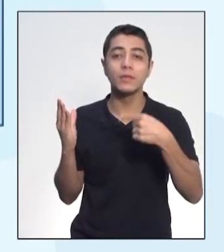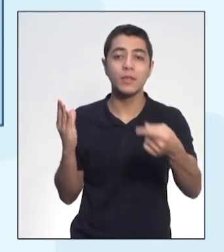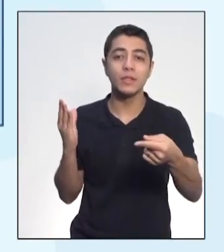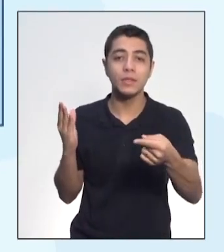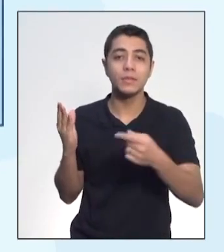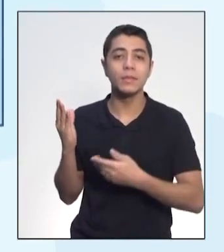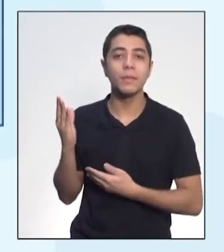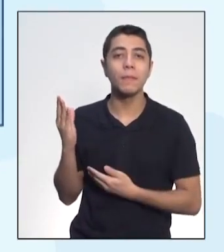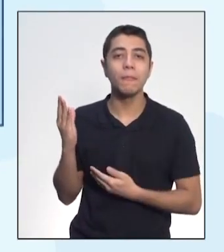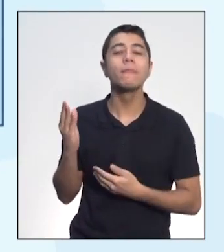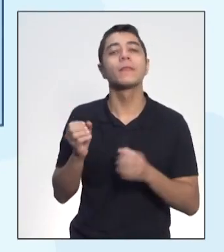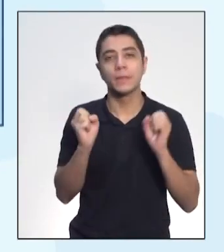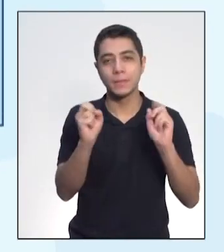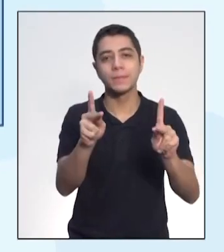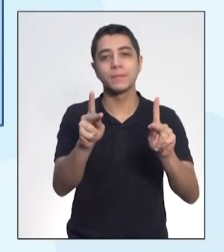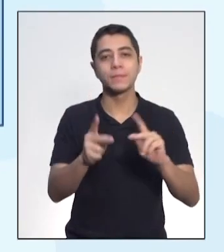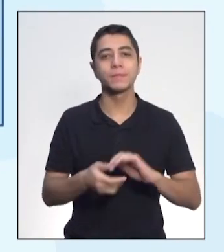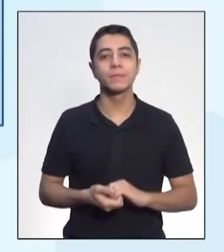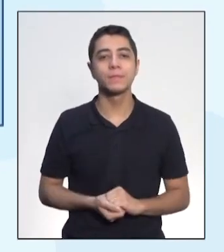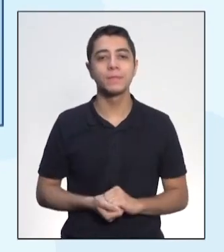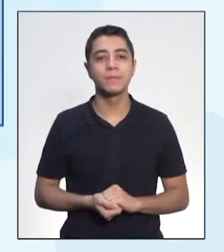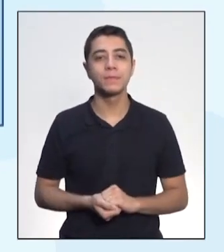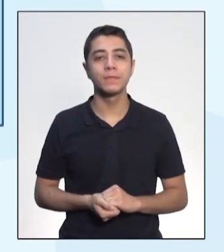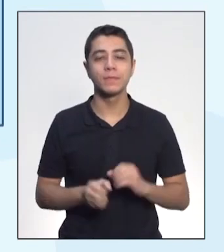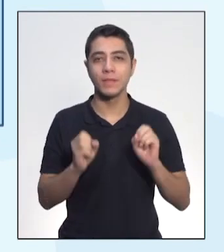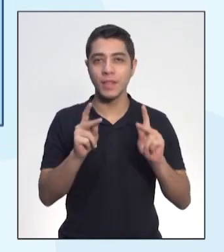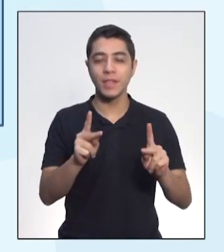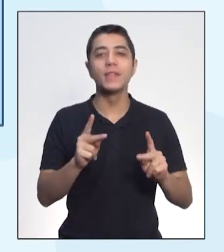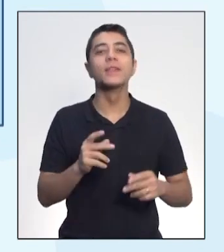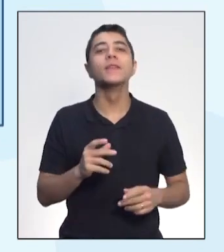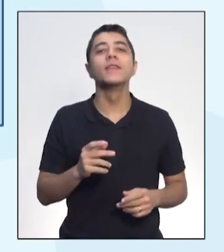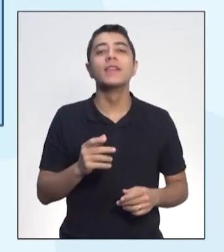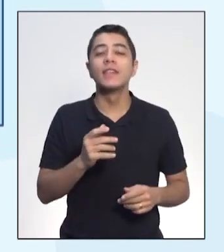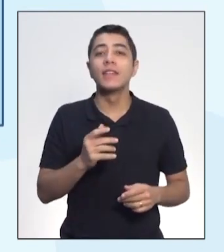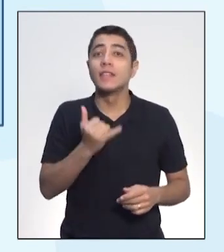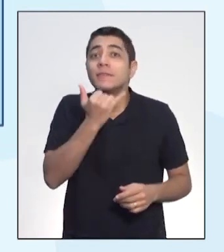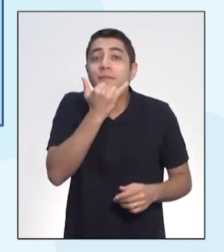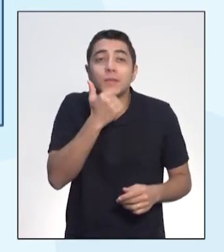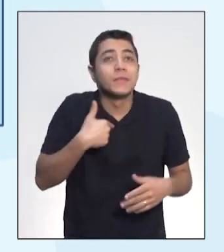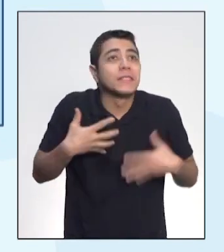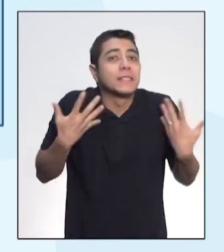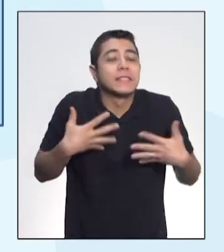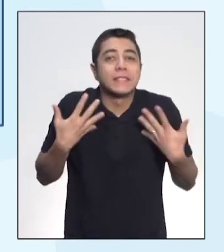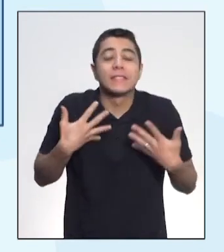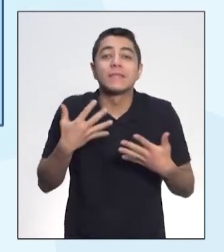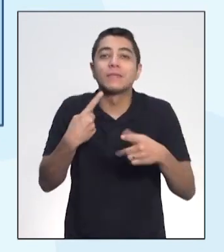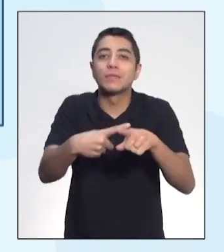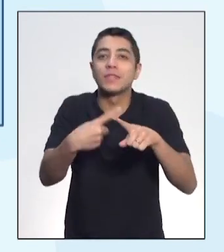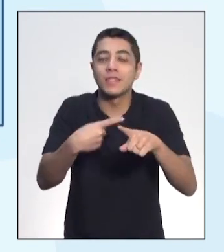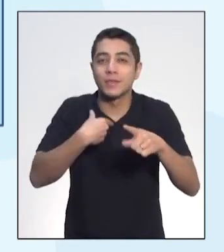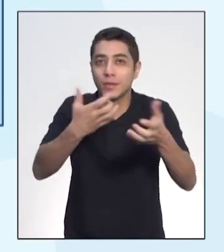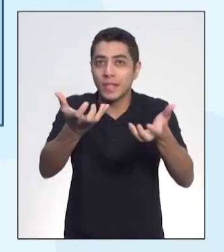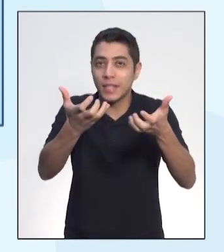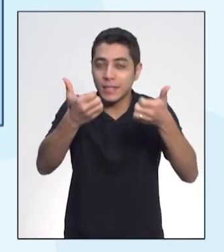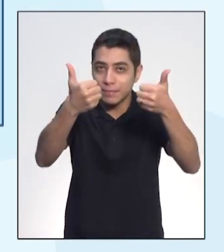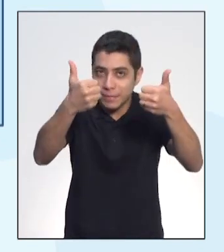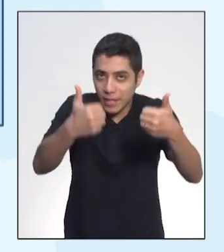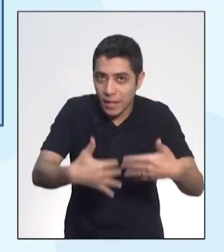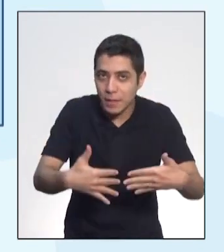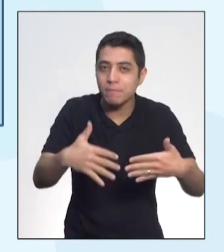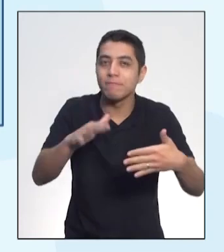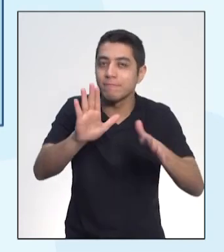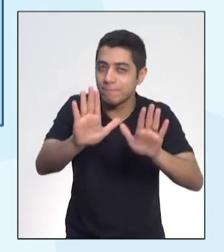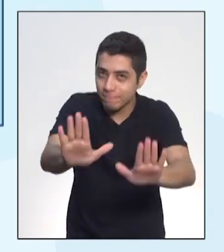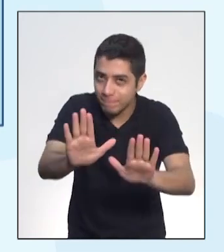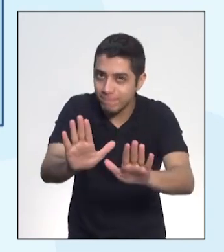Muito bom. Primeiro, eu quero falar para vocês, desculpa, tá? Me empolguei, gente. Eu quero falar para vocês sobre os coeficientes. Então, eu já falei na